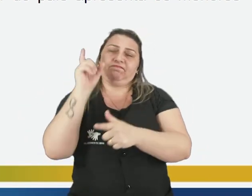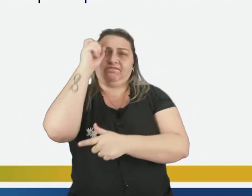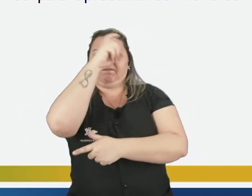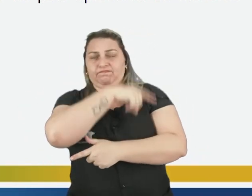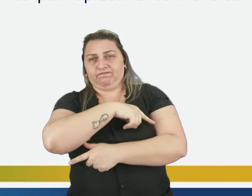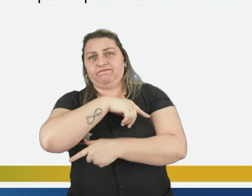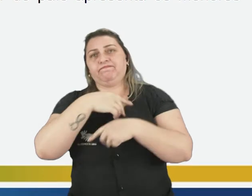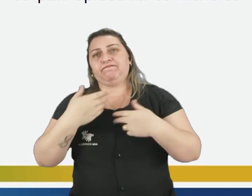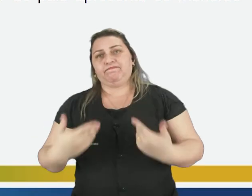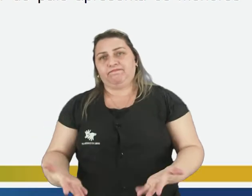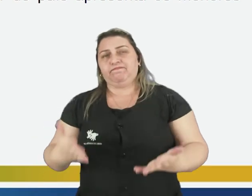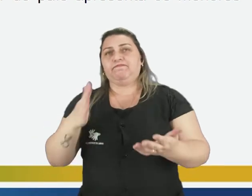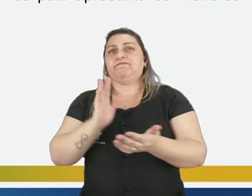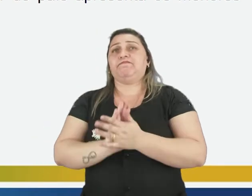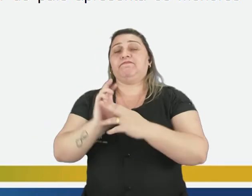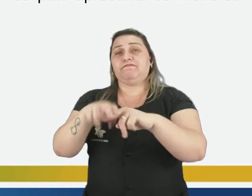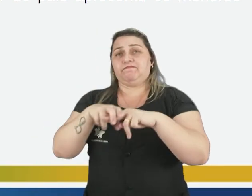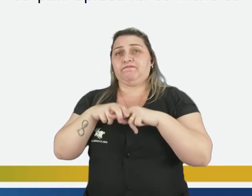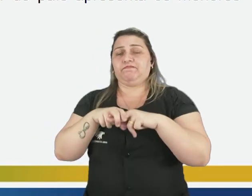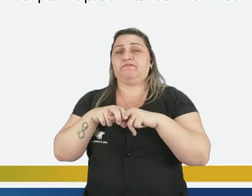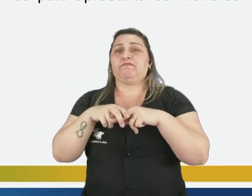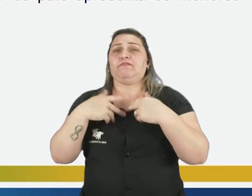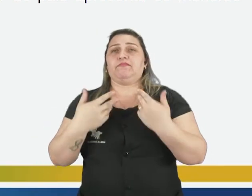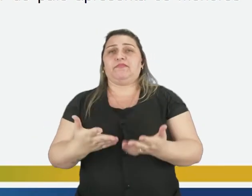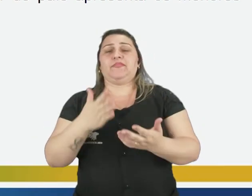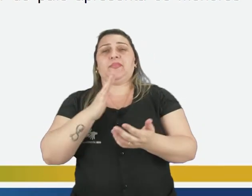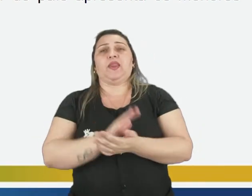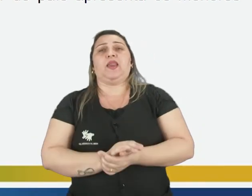técnicas precárias. Então, por isso que diz que